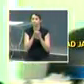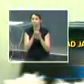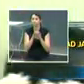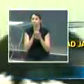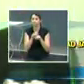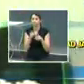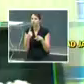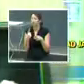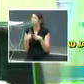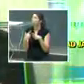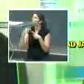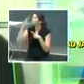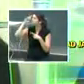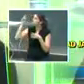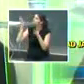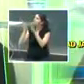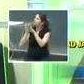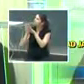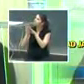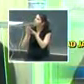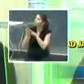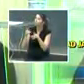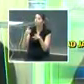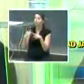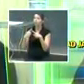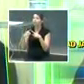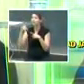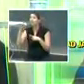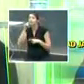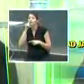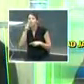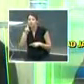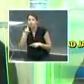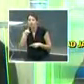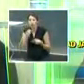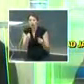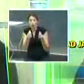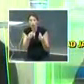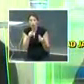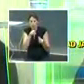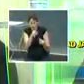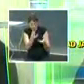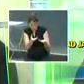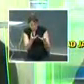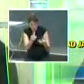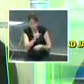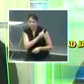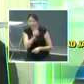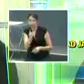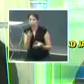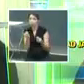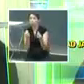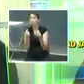Por que, Senhor? Porque eu não quero que seja do teu jeito. Eu quero que seja do meu jeito.